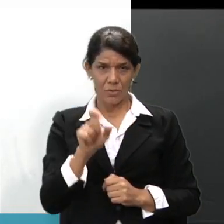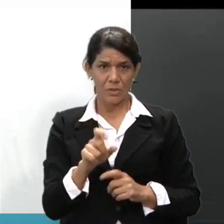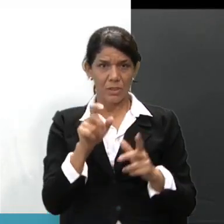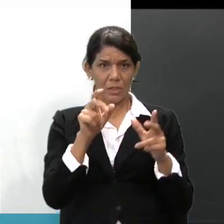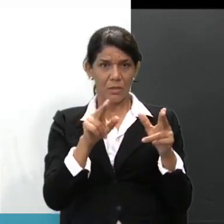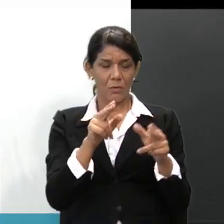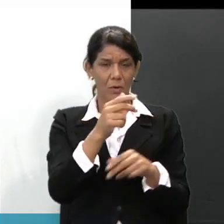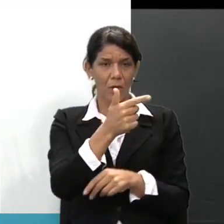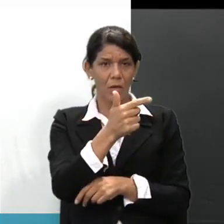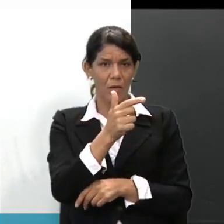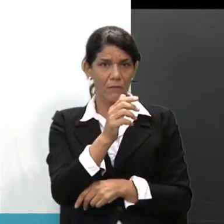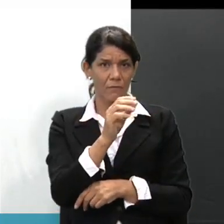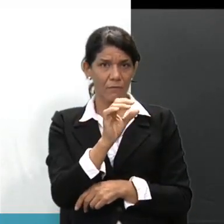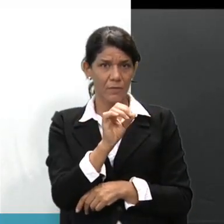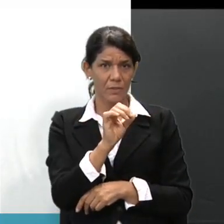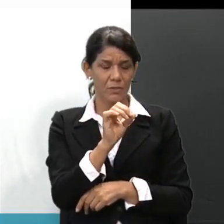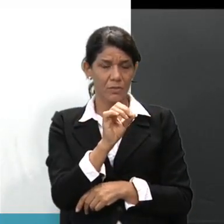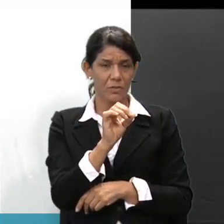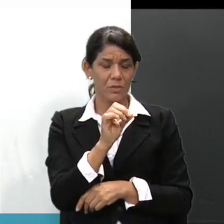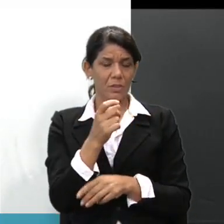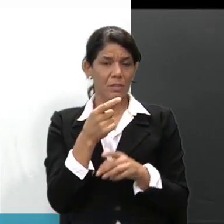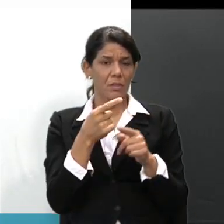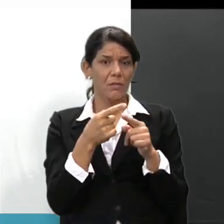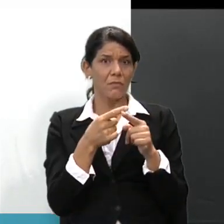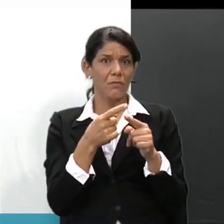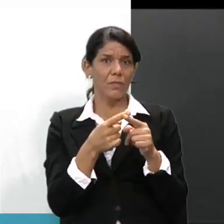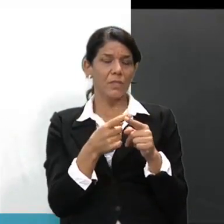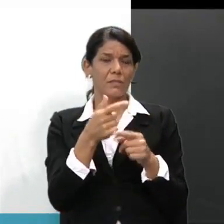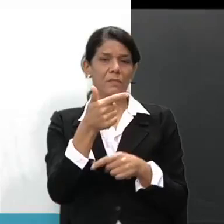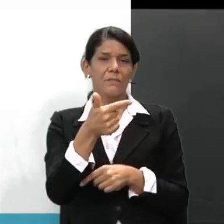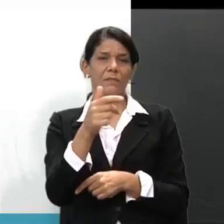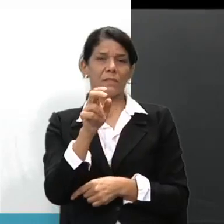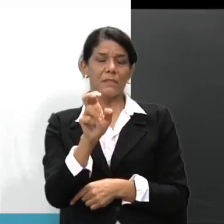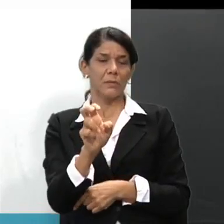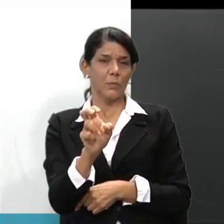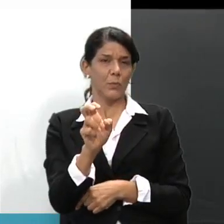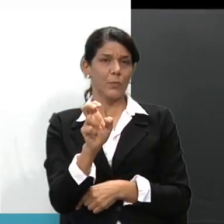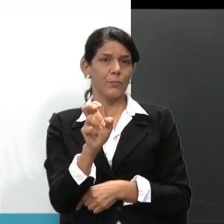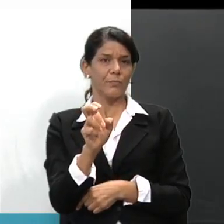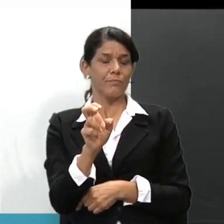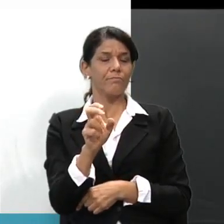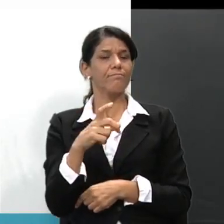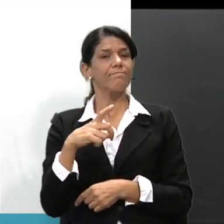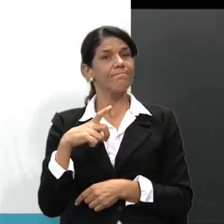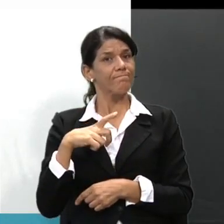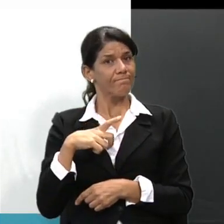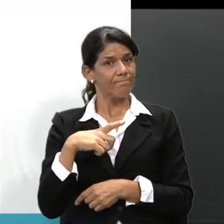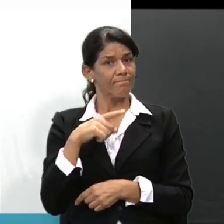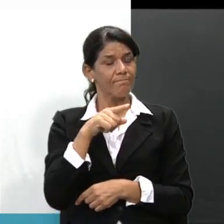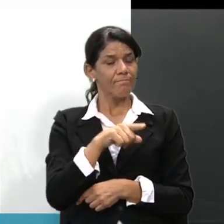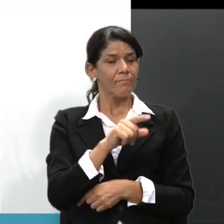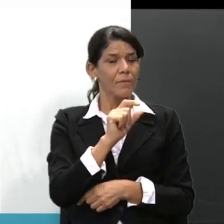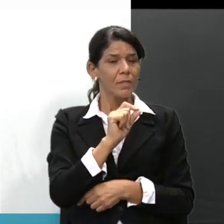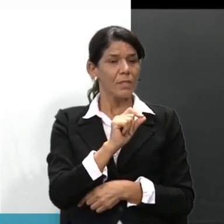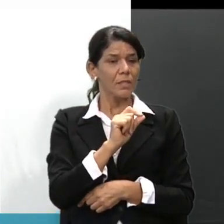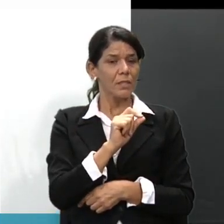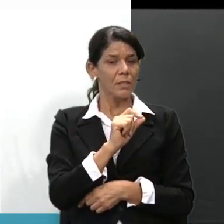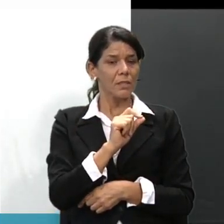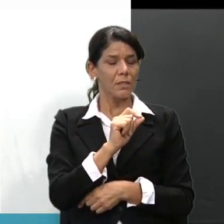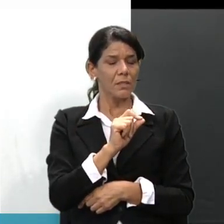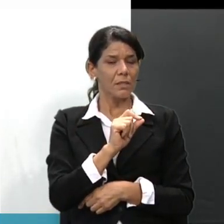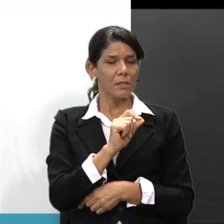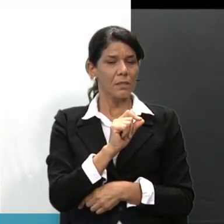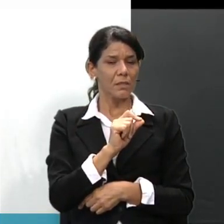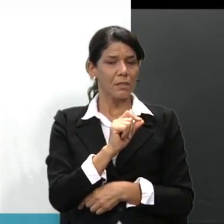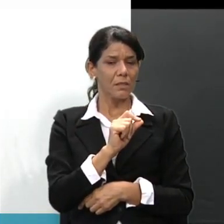igual a 20 vezes 25. Eu tenho, então, aqui